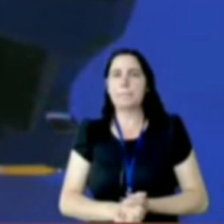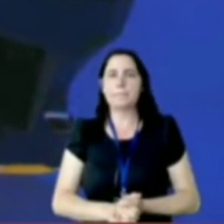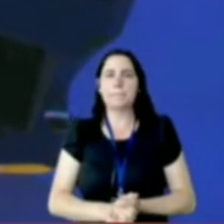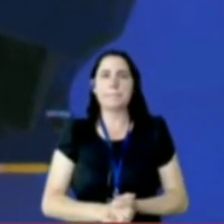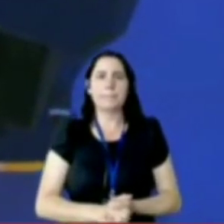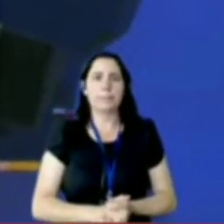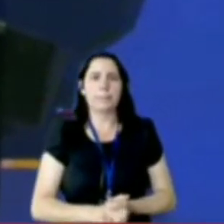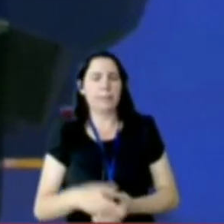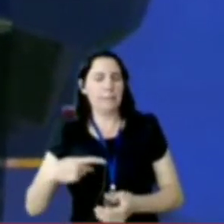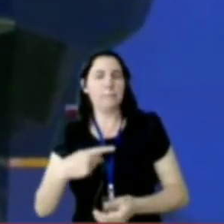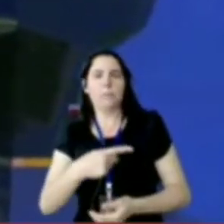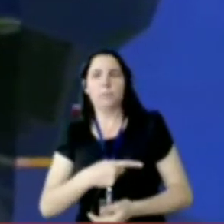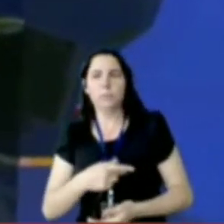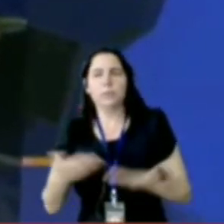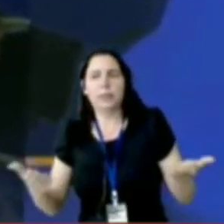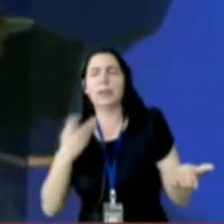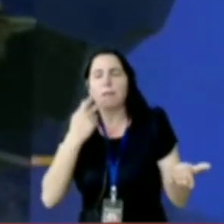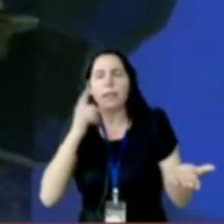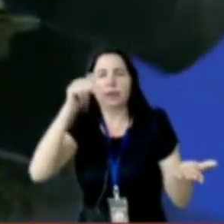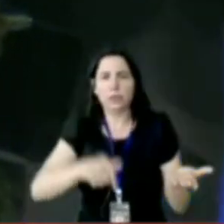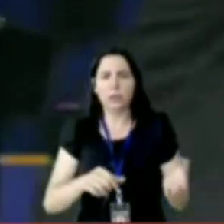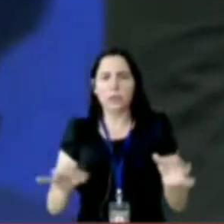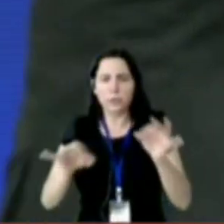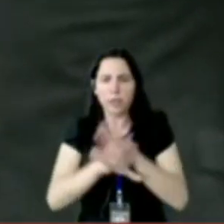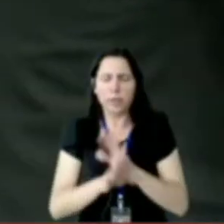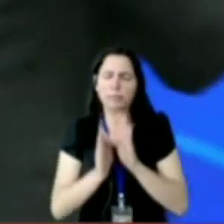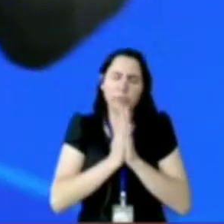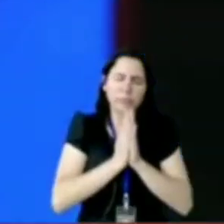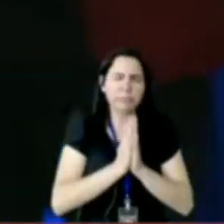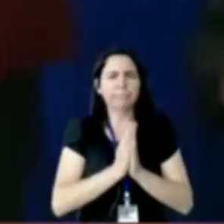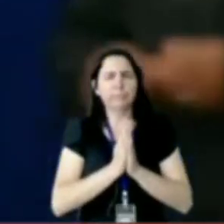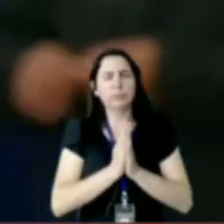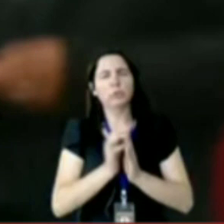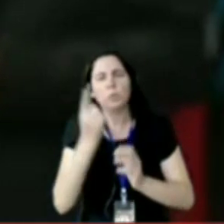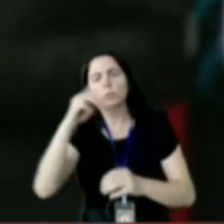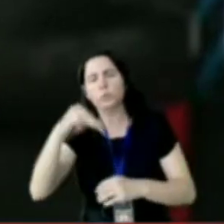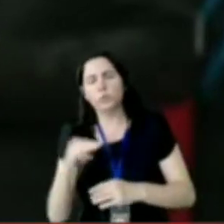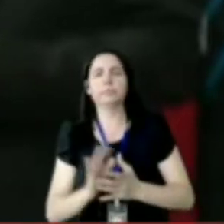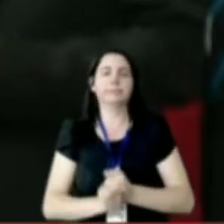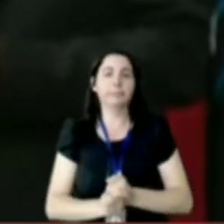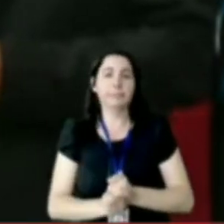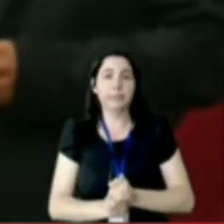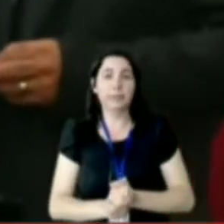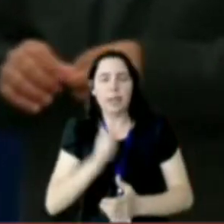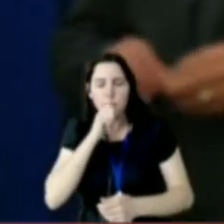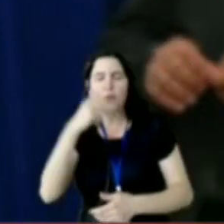Pastor, eu vou ter que falar aqui. Já vou encerrar, por favor, pastor. Só um minutinho. Eu tenho que falar, é profético isso.